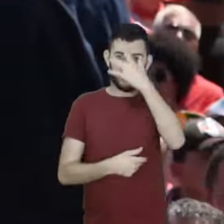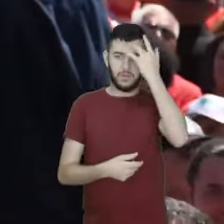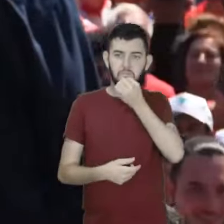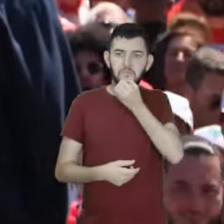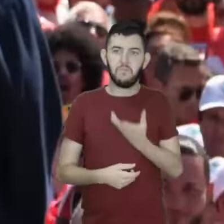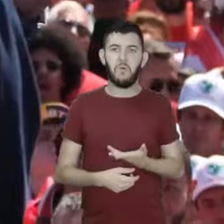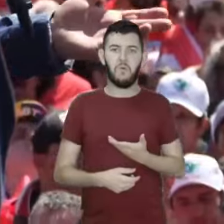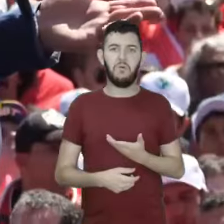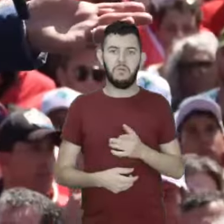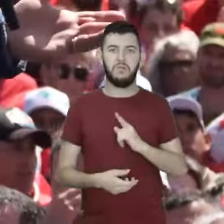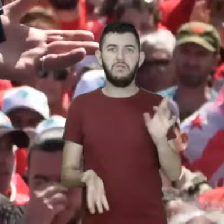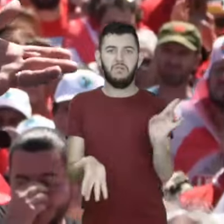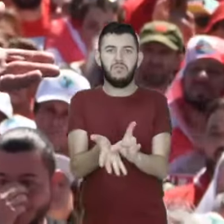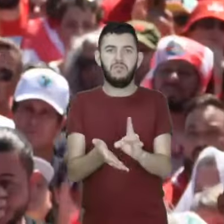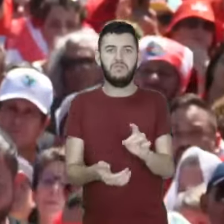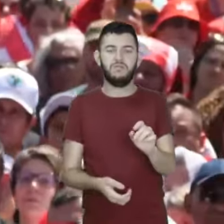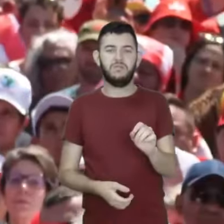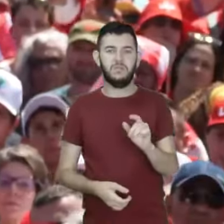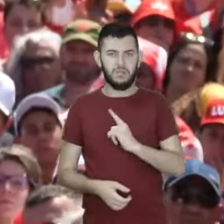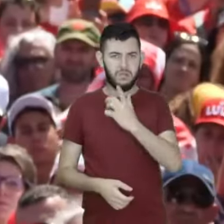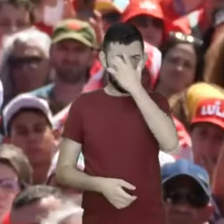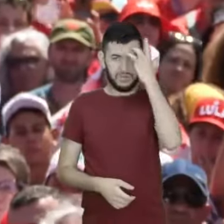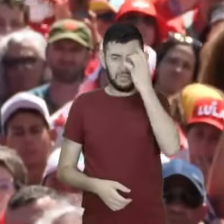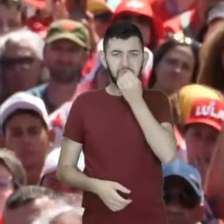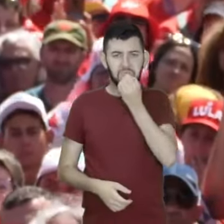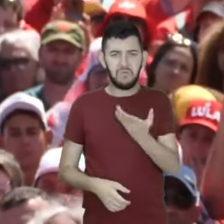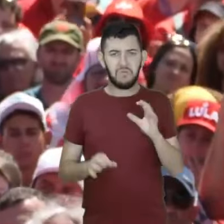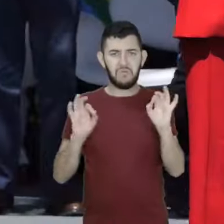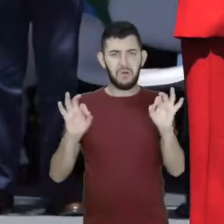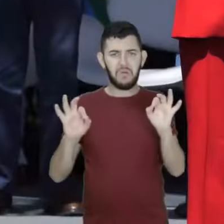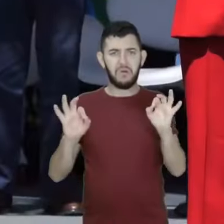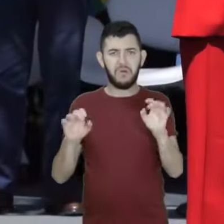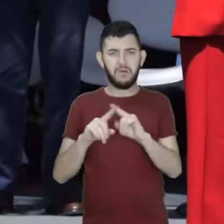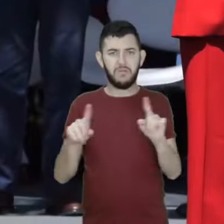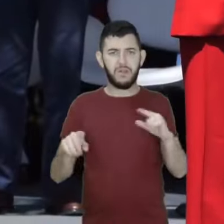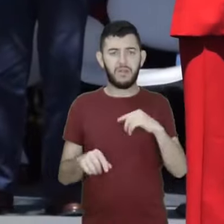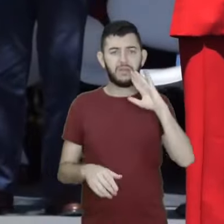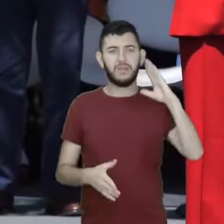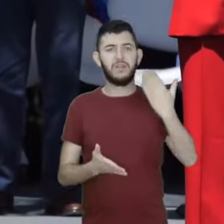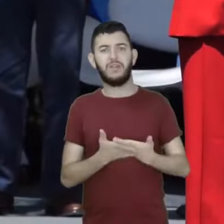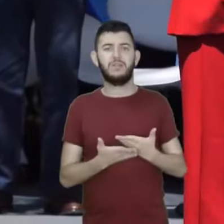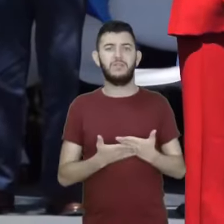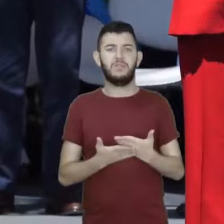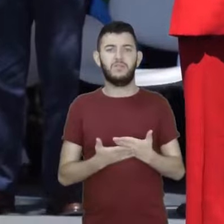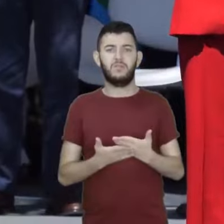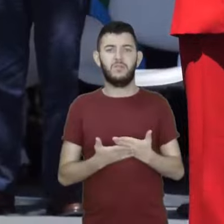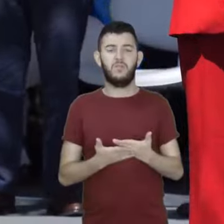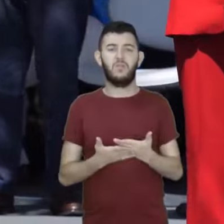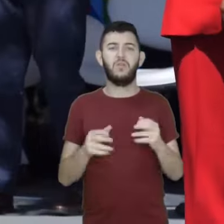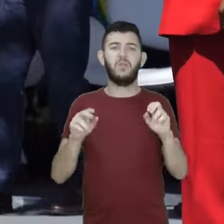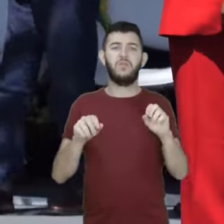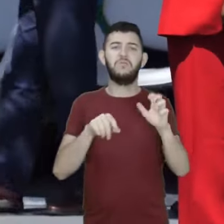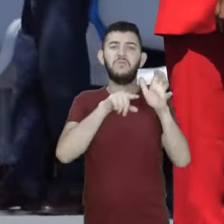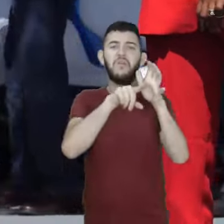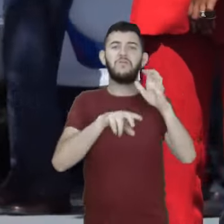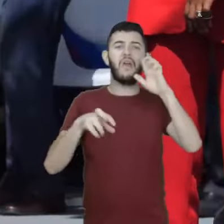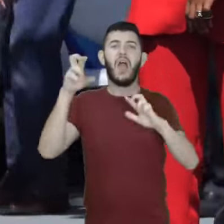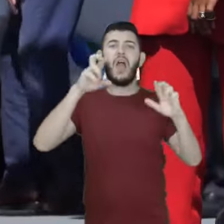muita gente até boa, que acreditou na Lava Jato. Era um